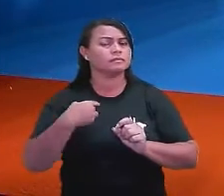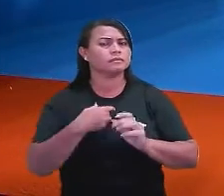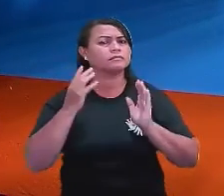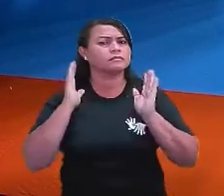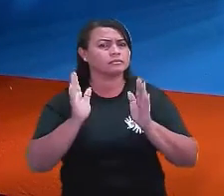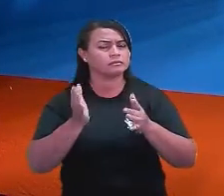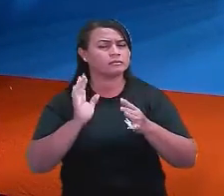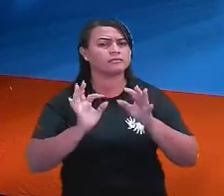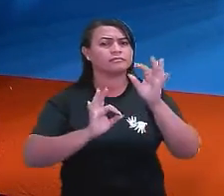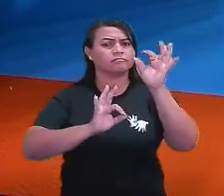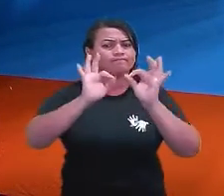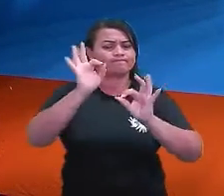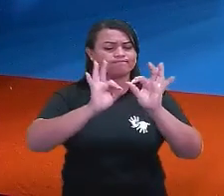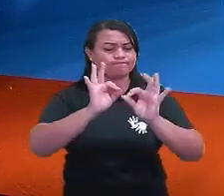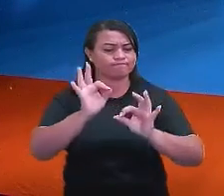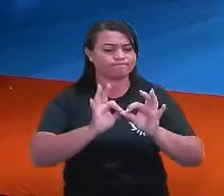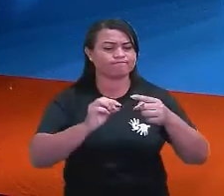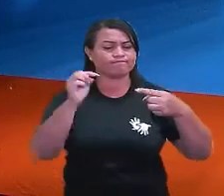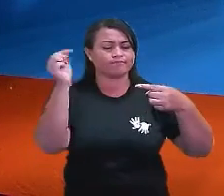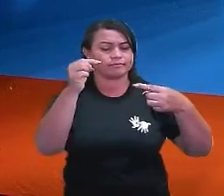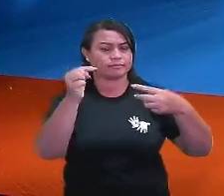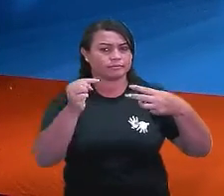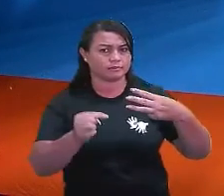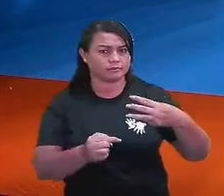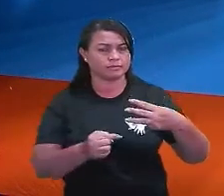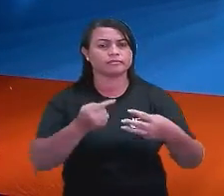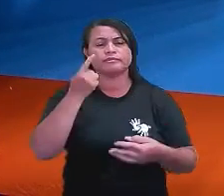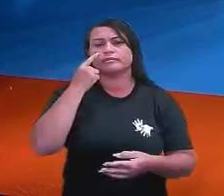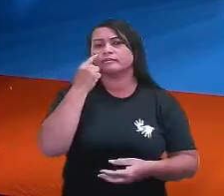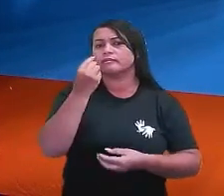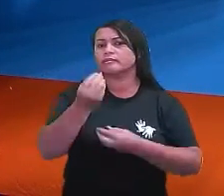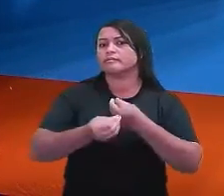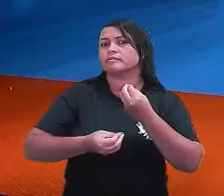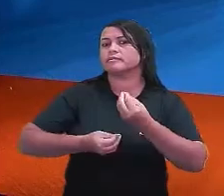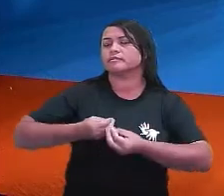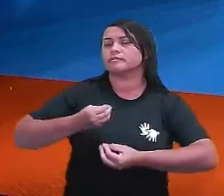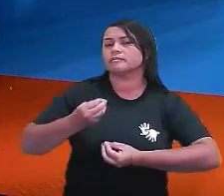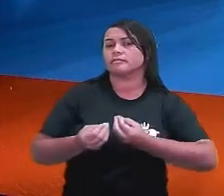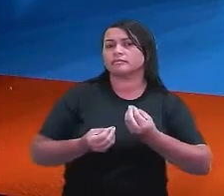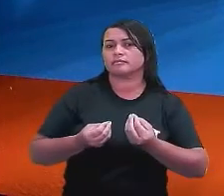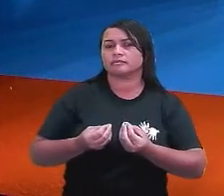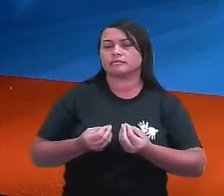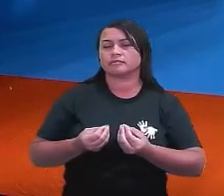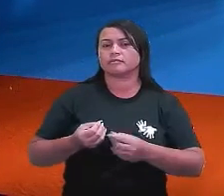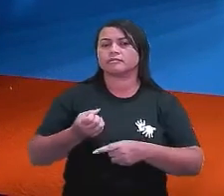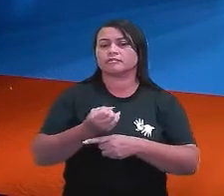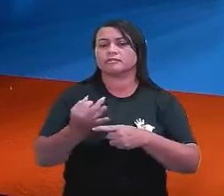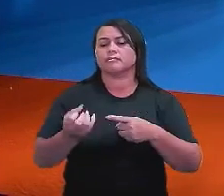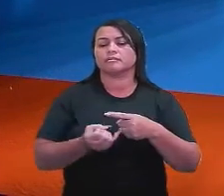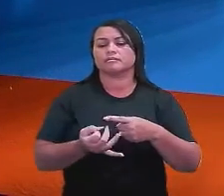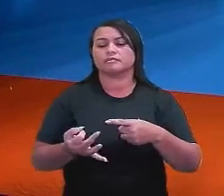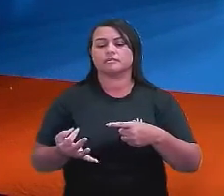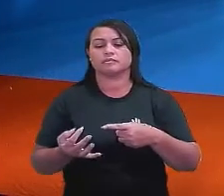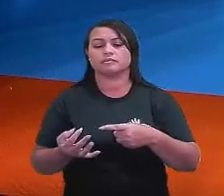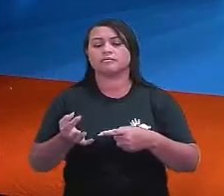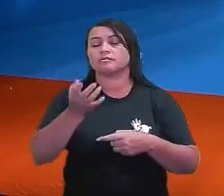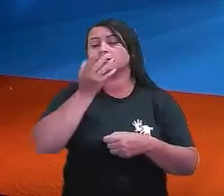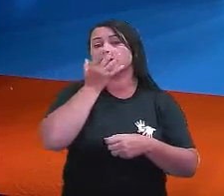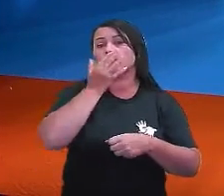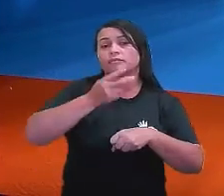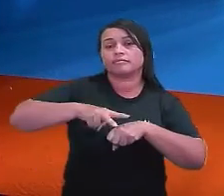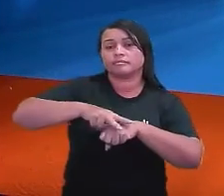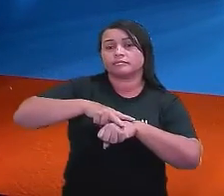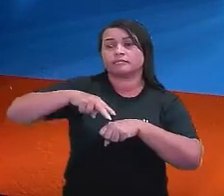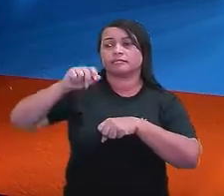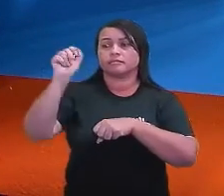escreveu, né? A gente já viu como é que ficou essa unidade na fração, tá? Da cor verde, da cor azul e